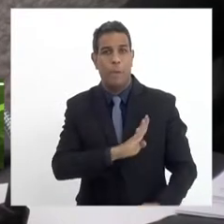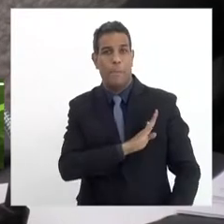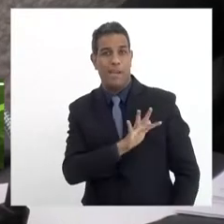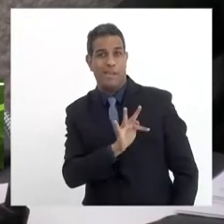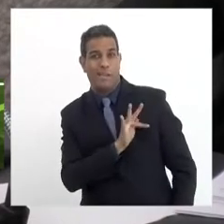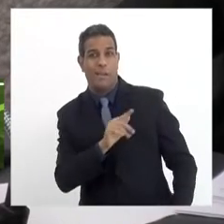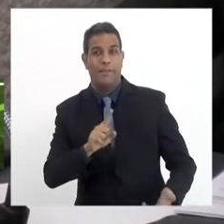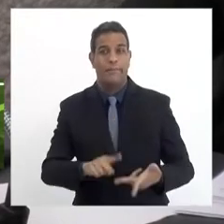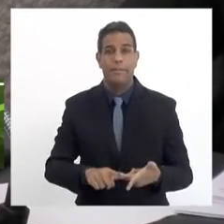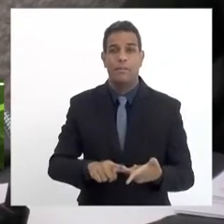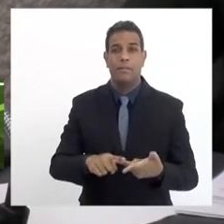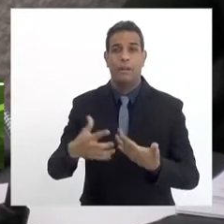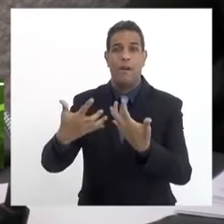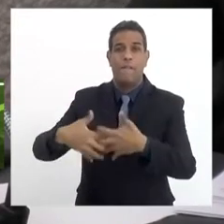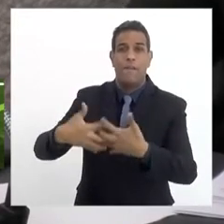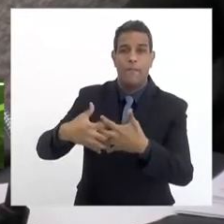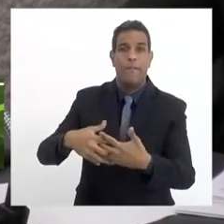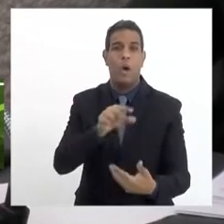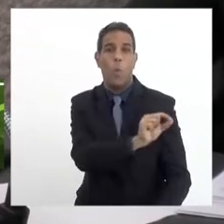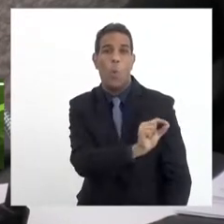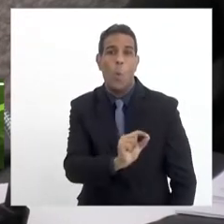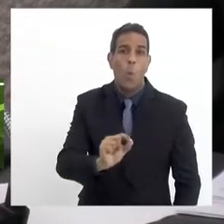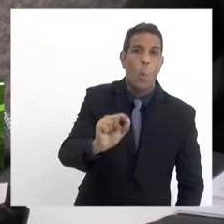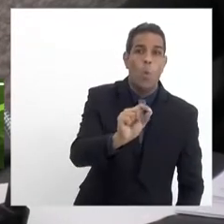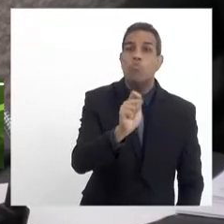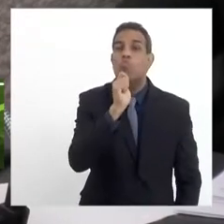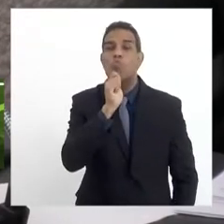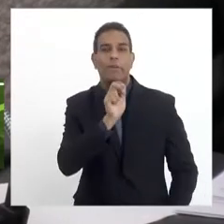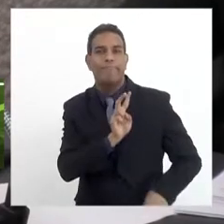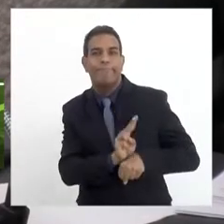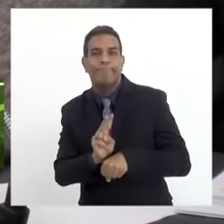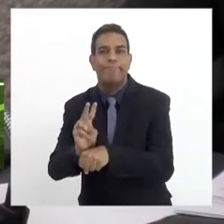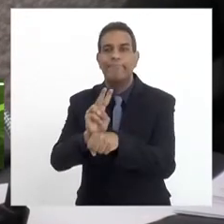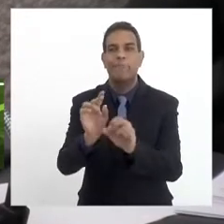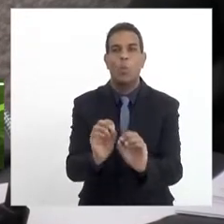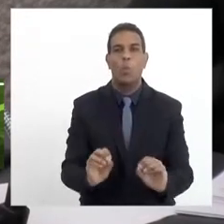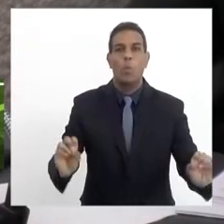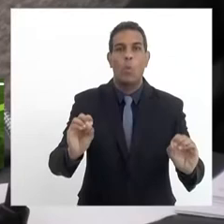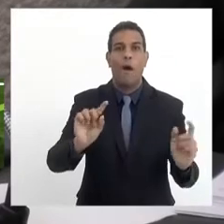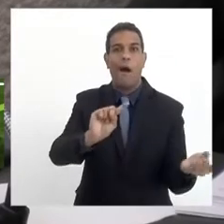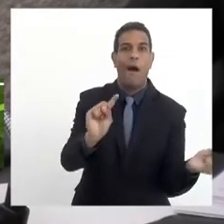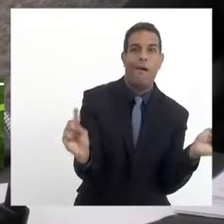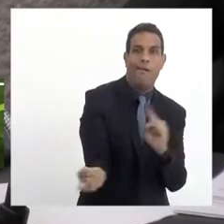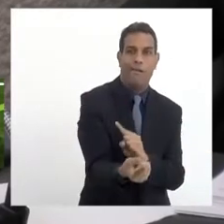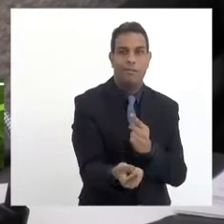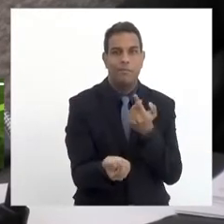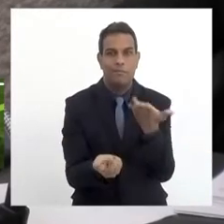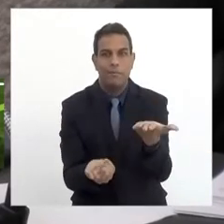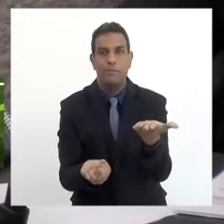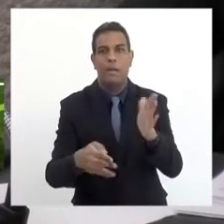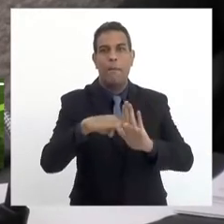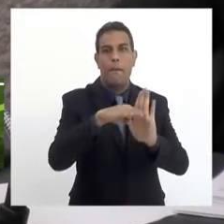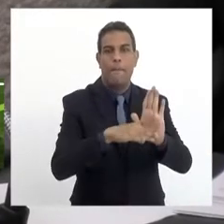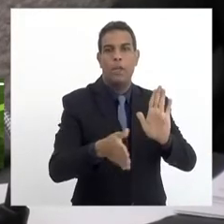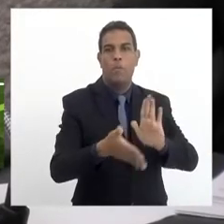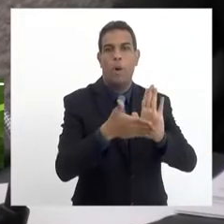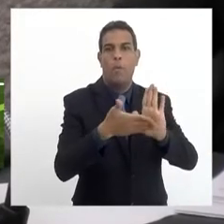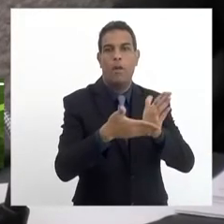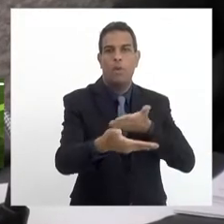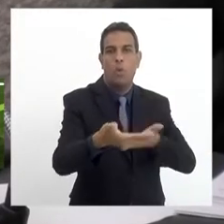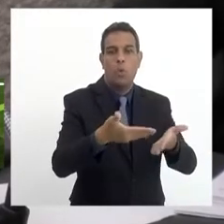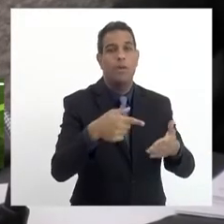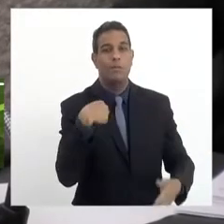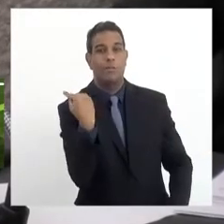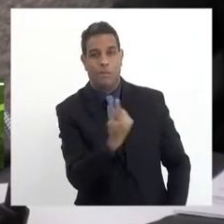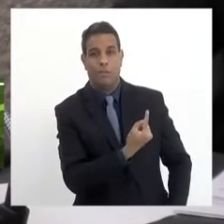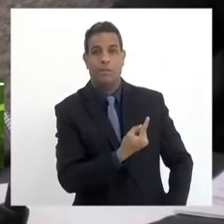Fluminense, região serrana, norte-noroeste fluminense, que não têm sido atendido. Em contrário, arrepio que está disposto no contrato de concessão. Então, é importante que a